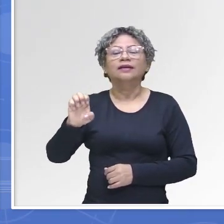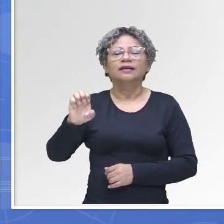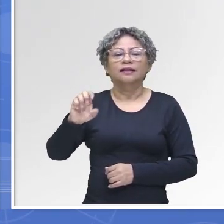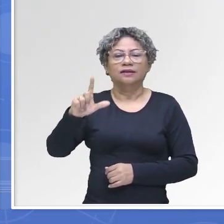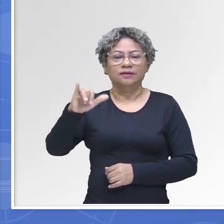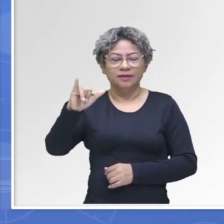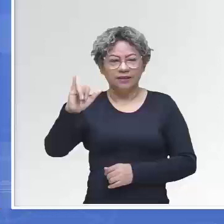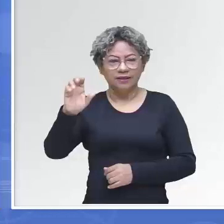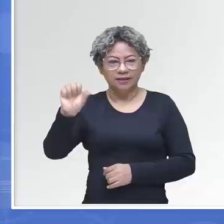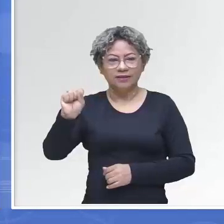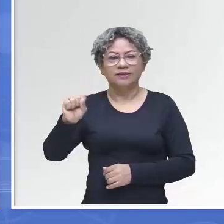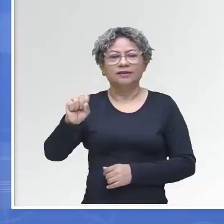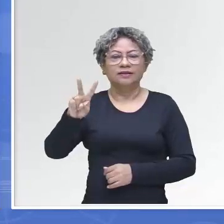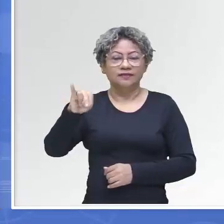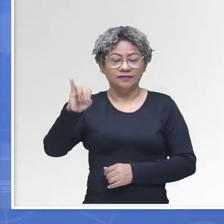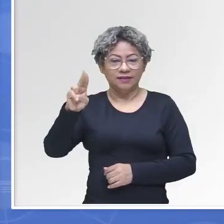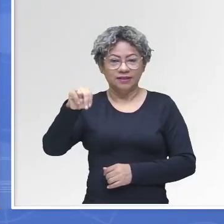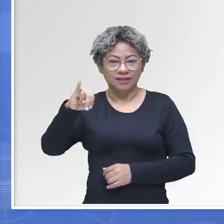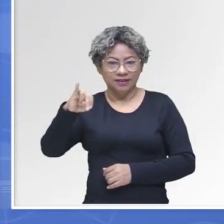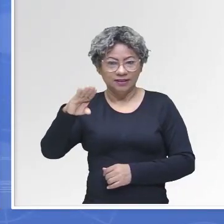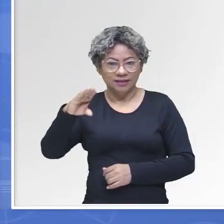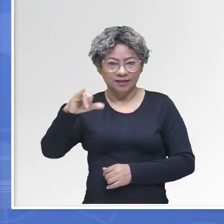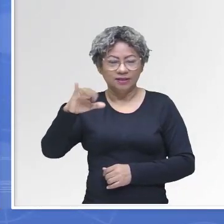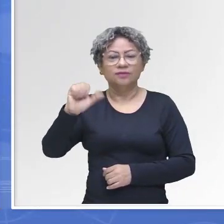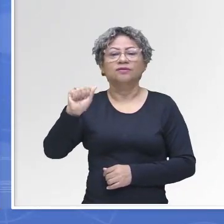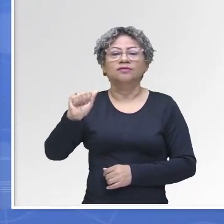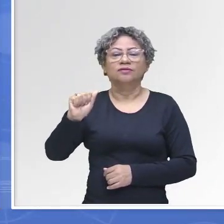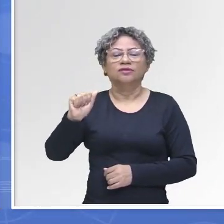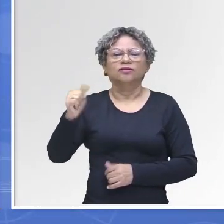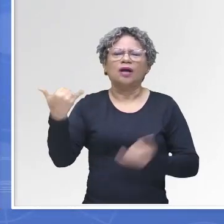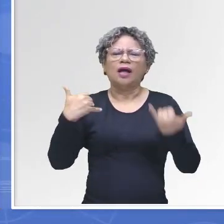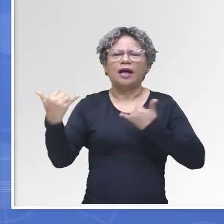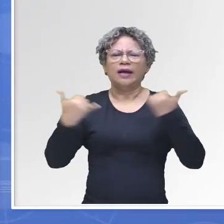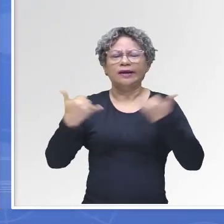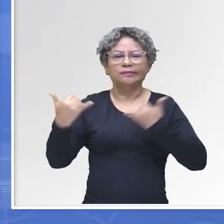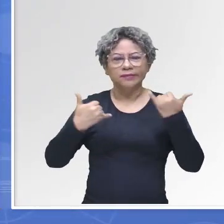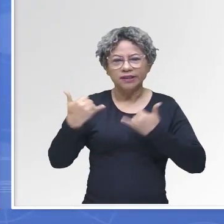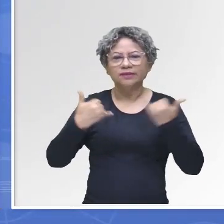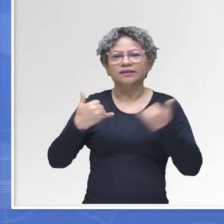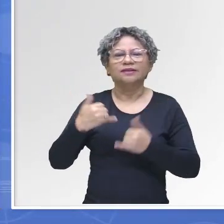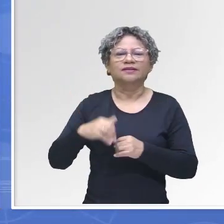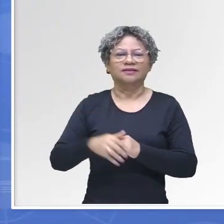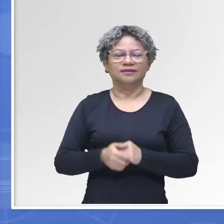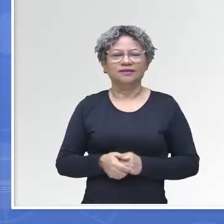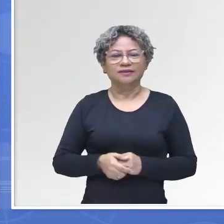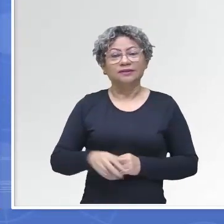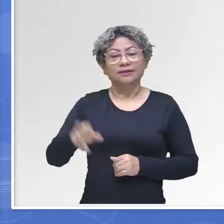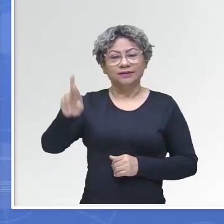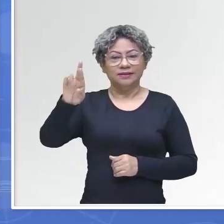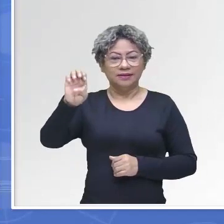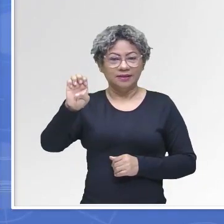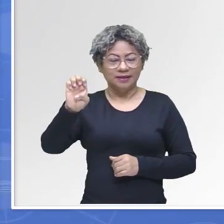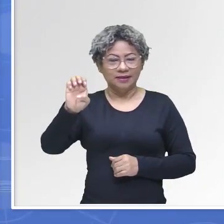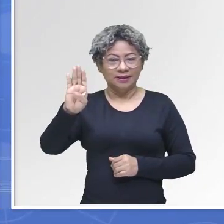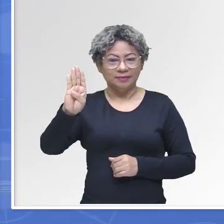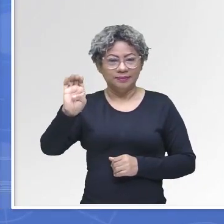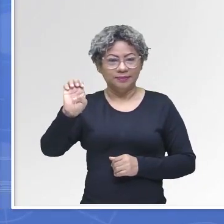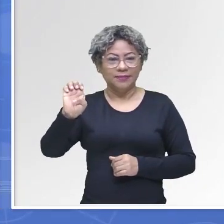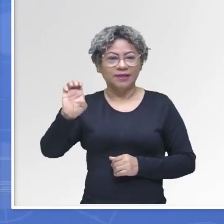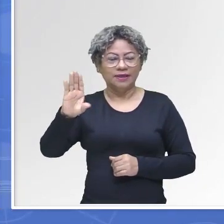Vinícius, acha que é a letra E, o João de Barros, Rian, Rebeca,